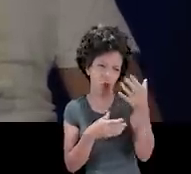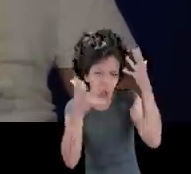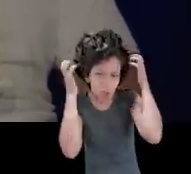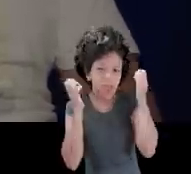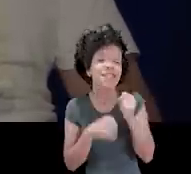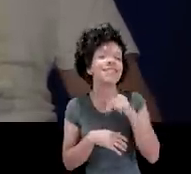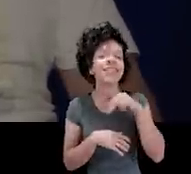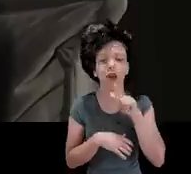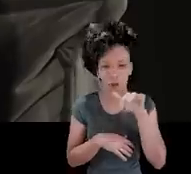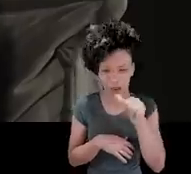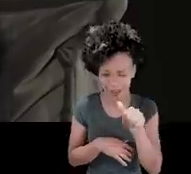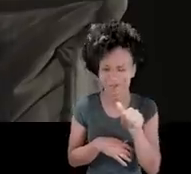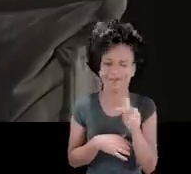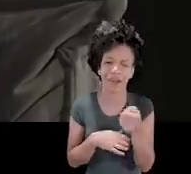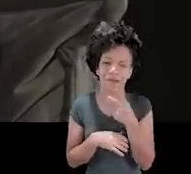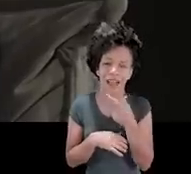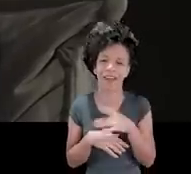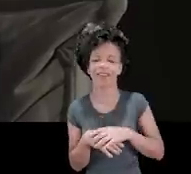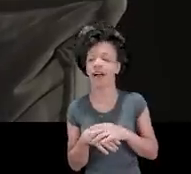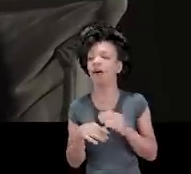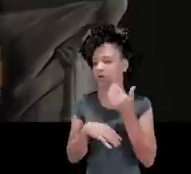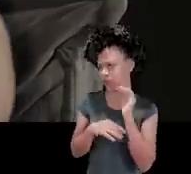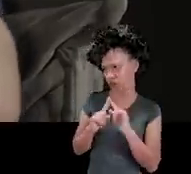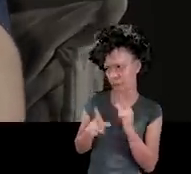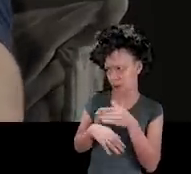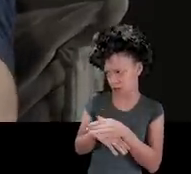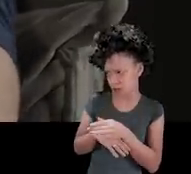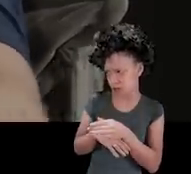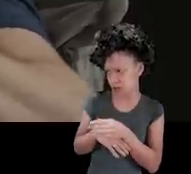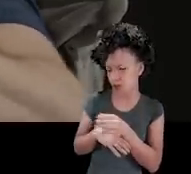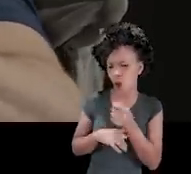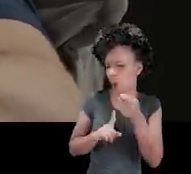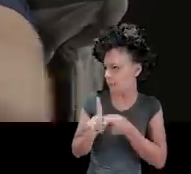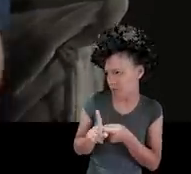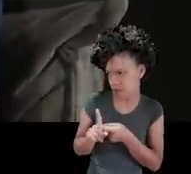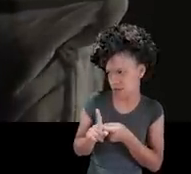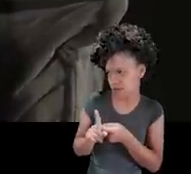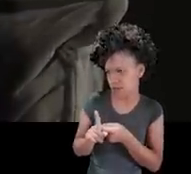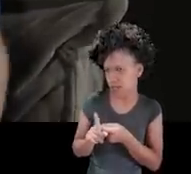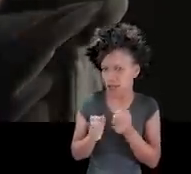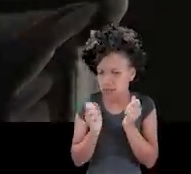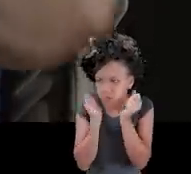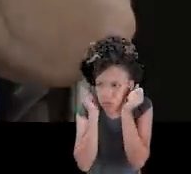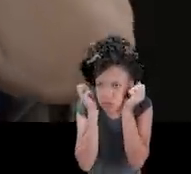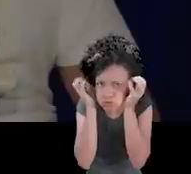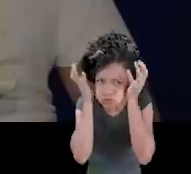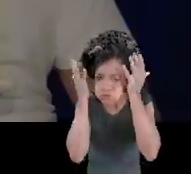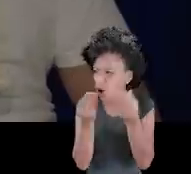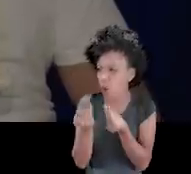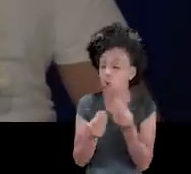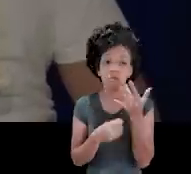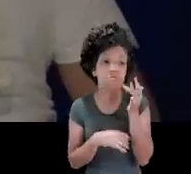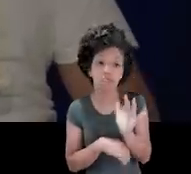O couro cabeludo, a minha sinagoga. Entendi. Mas você, se eu deixar você um mês sem cortar esse cabelinho, como é que vai para onde?